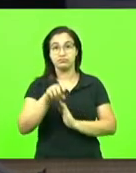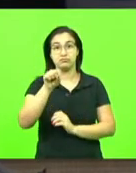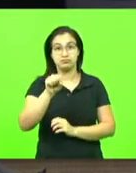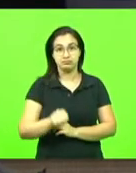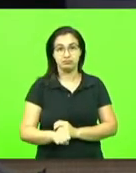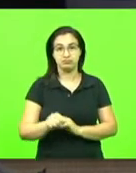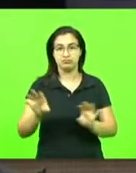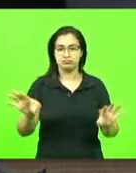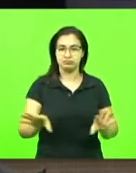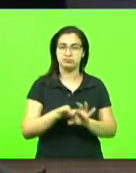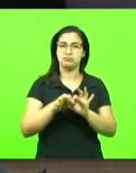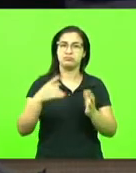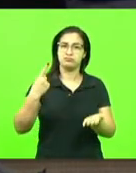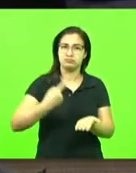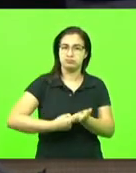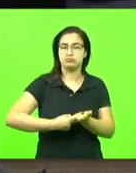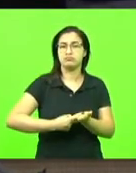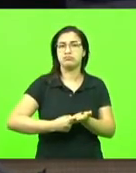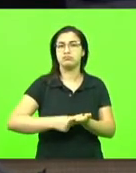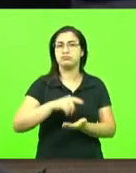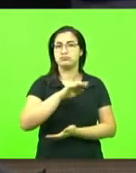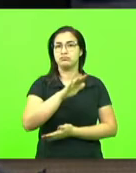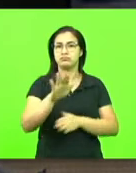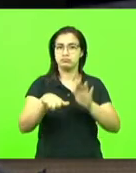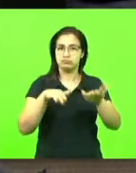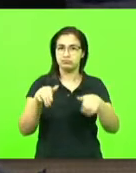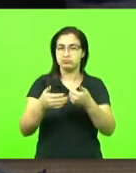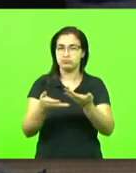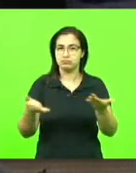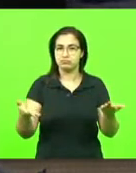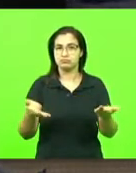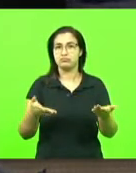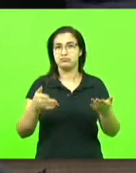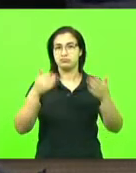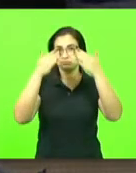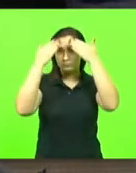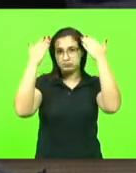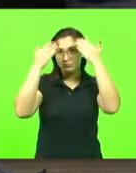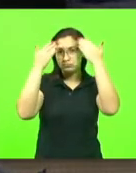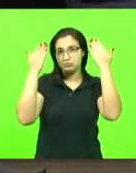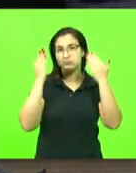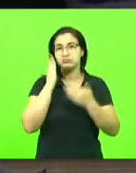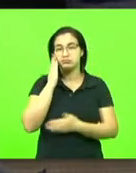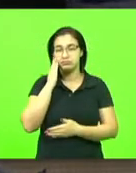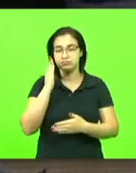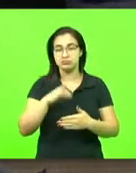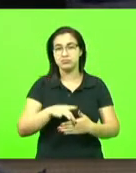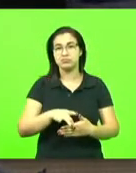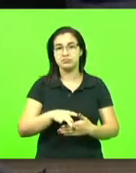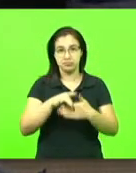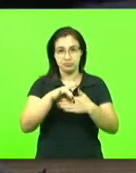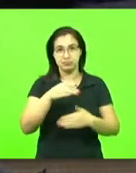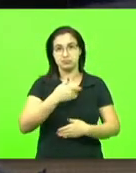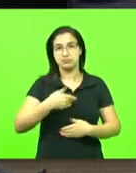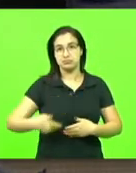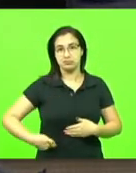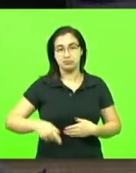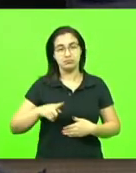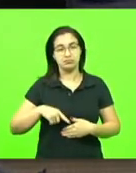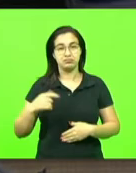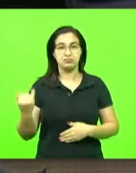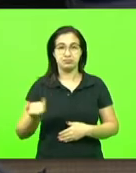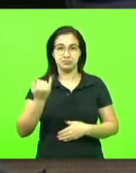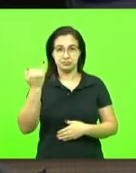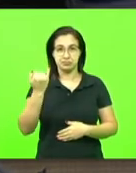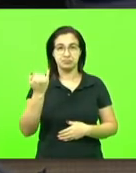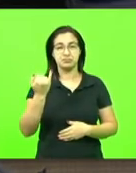nessa causa. O deputado Zé Milton, como líder do governo, sabe da importância que é esse pleito, para que a gente possa atender a